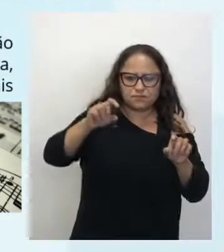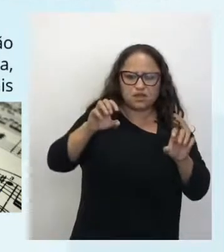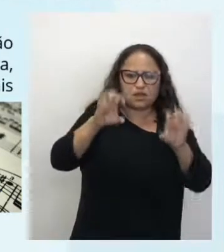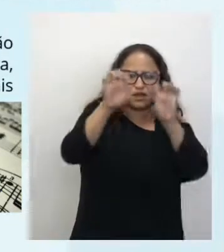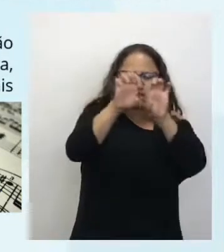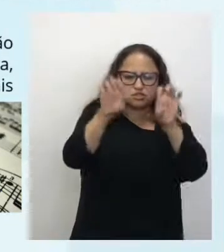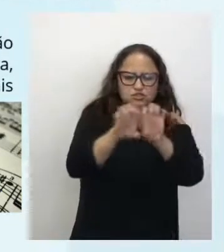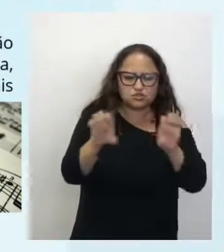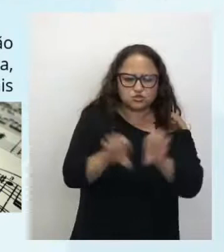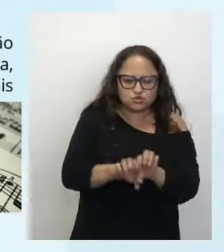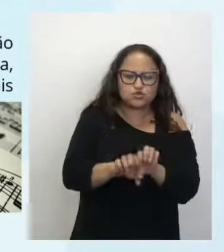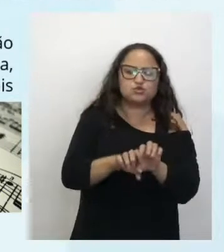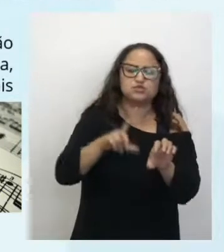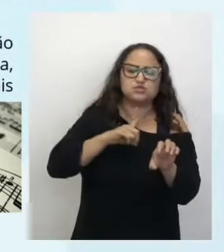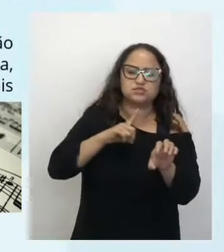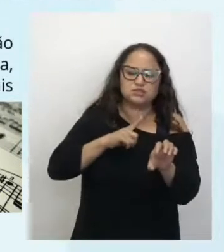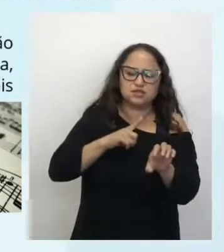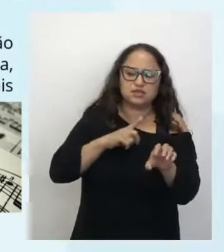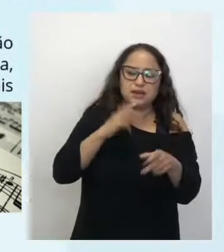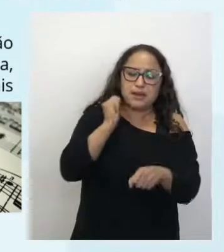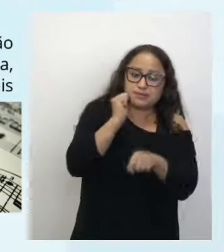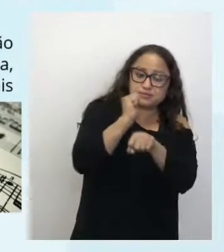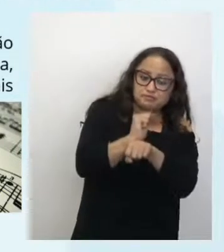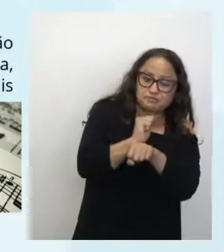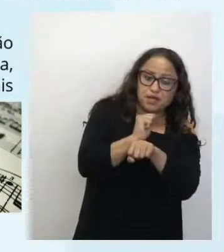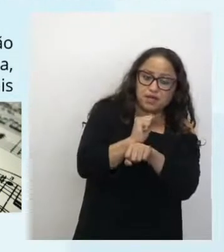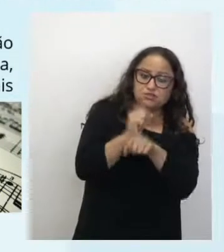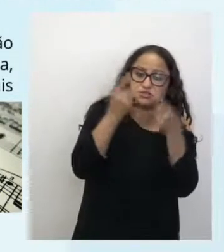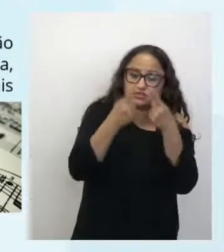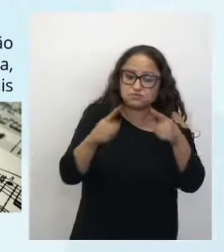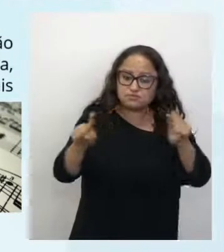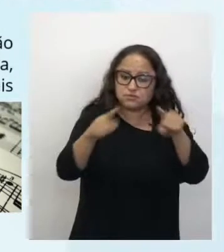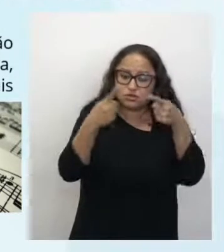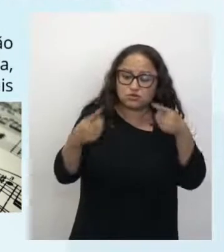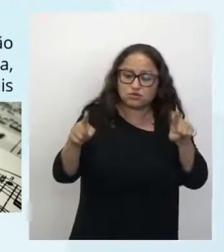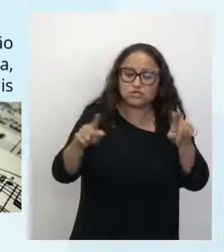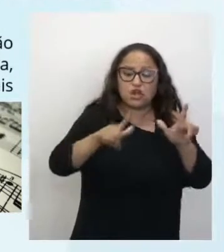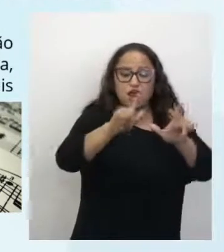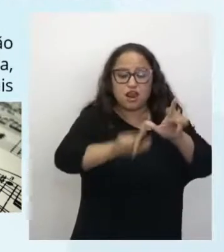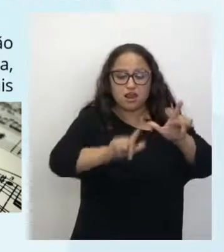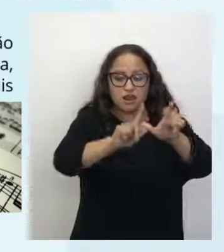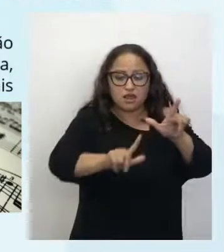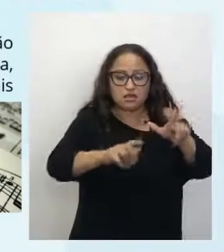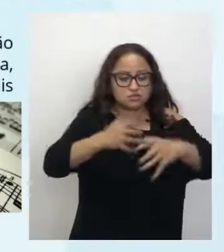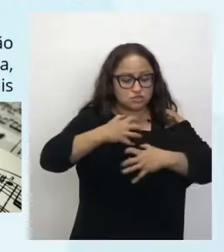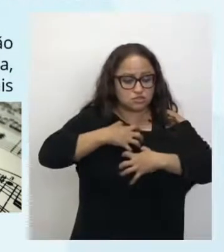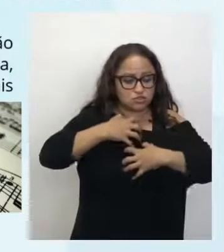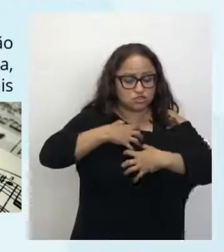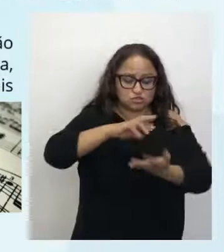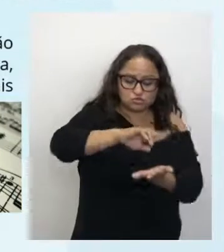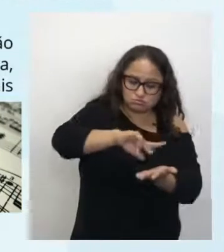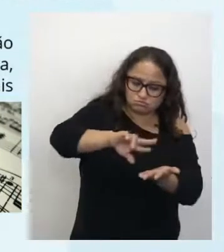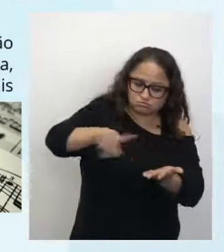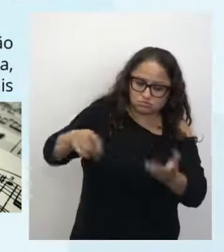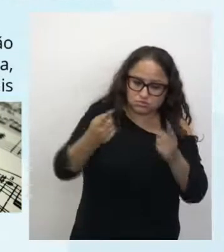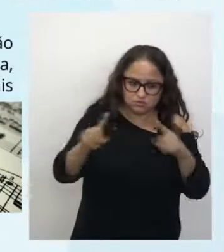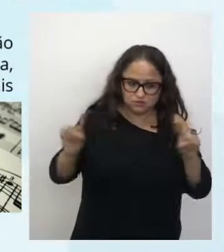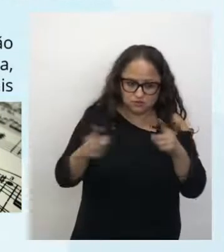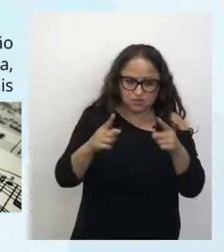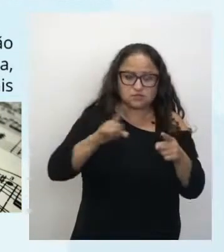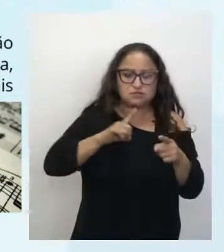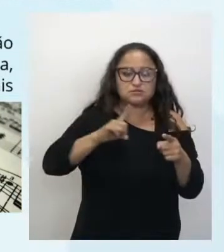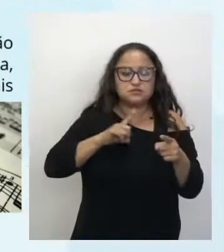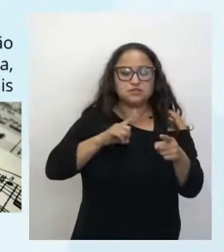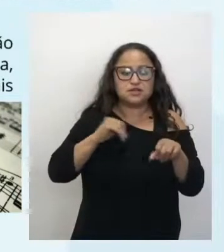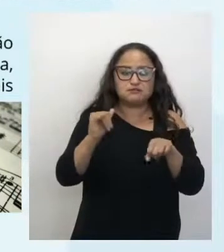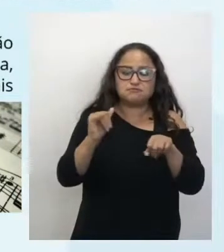armaduras de clave, intervalos, a melodia, a letra e vários estilos musicais diversos. Então, tudo isso faz parte das técnicas